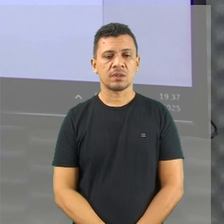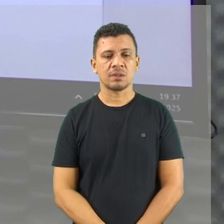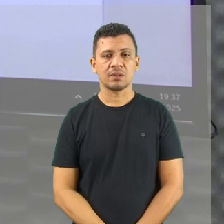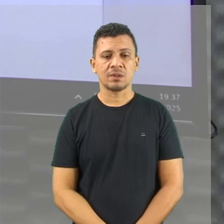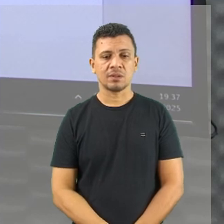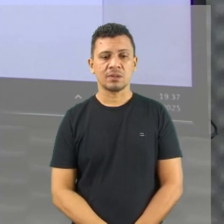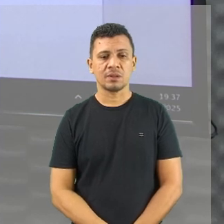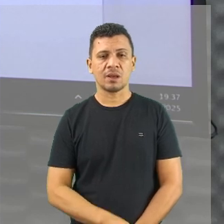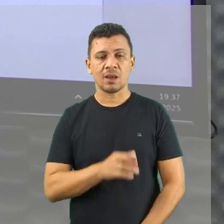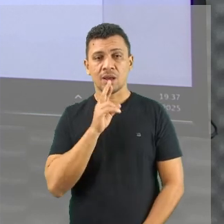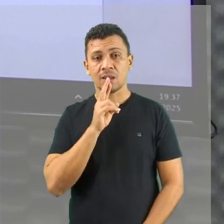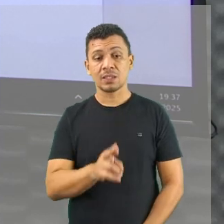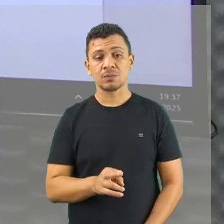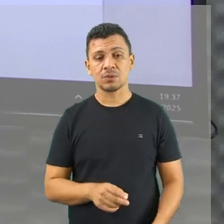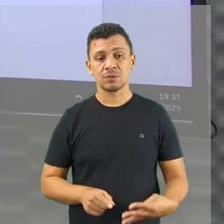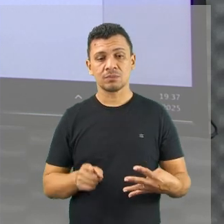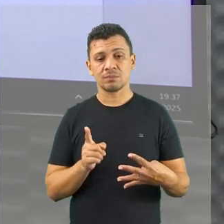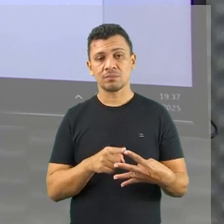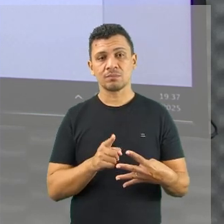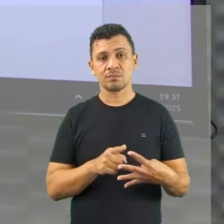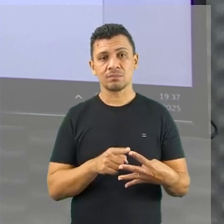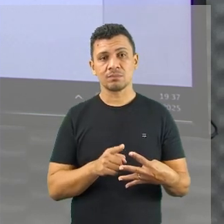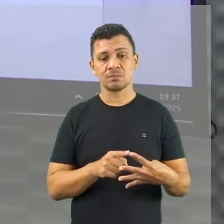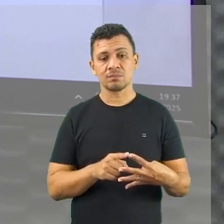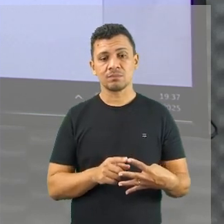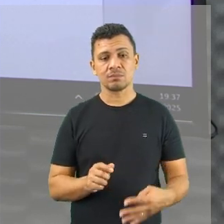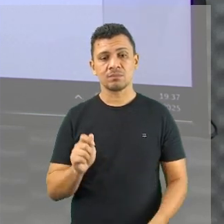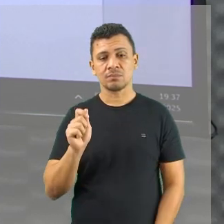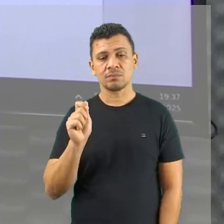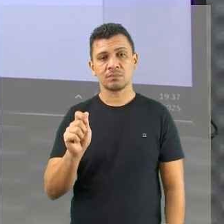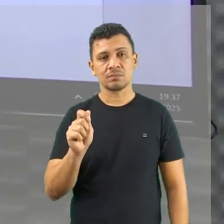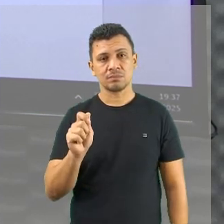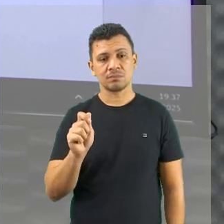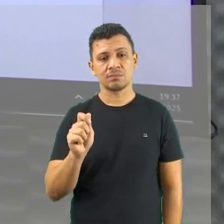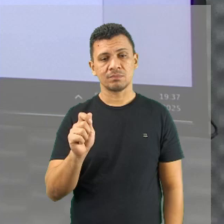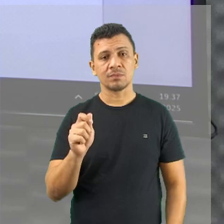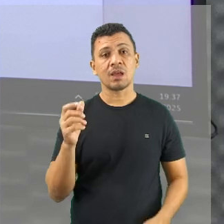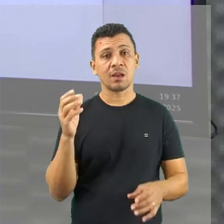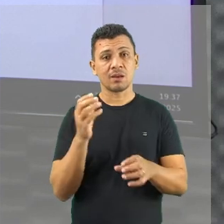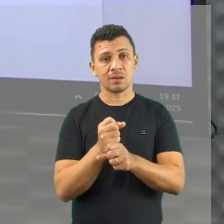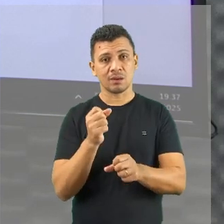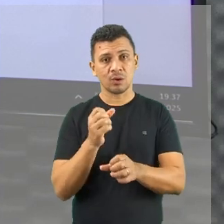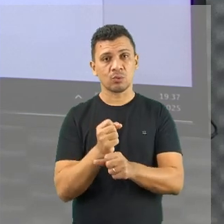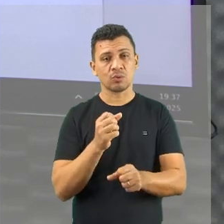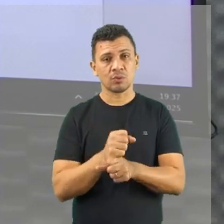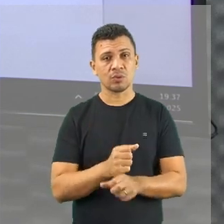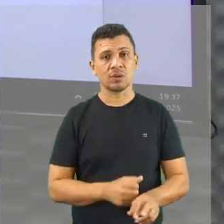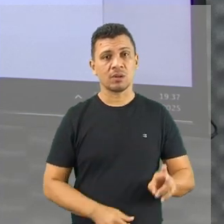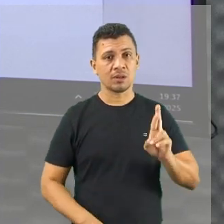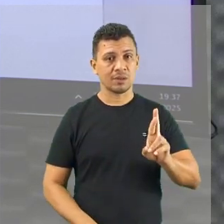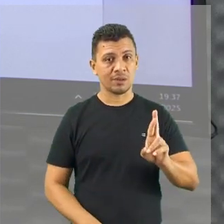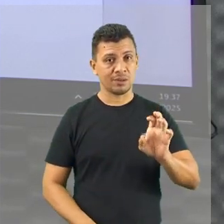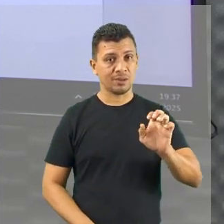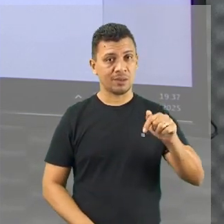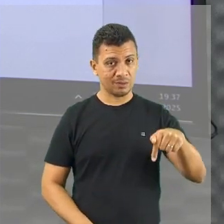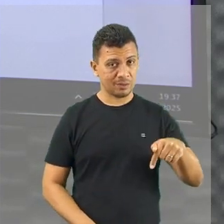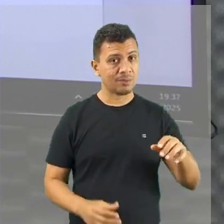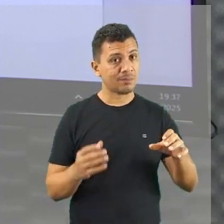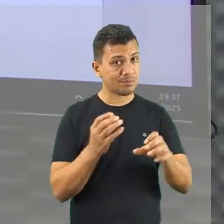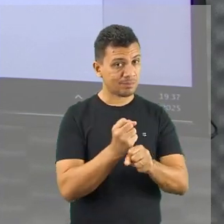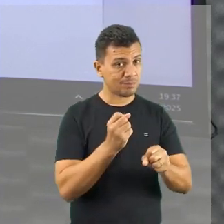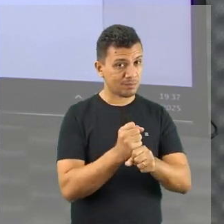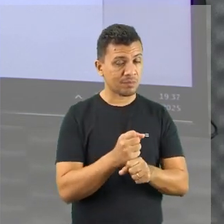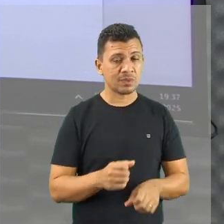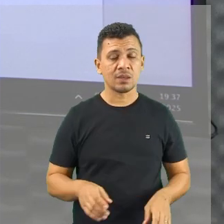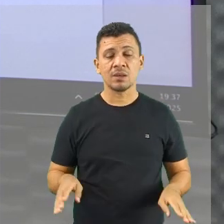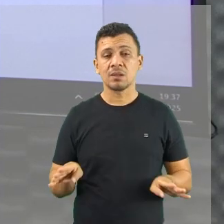10 e a corrente é 1,2. Então, a gente fez o cálculo tá? Da resistência equivalente e